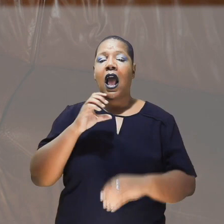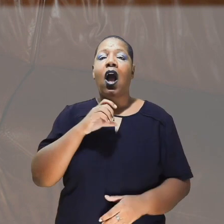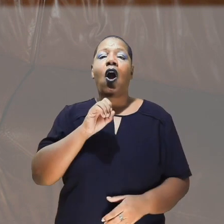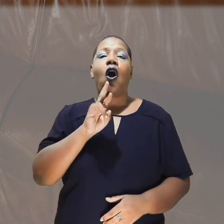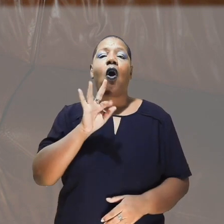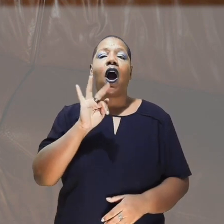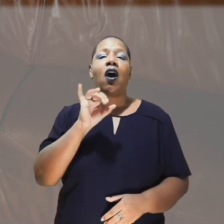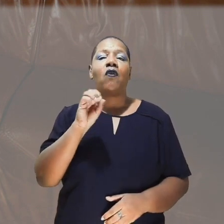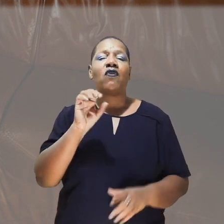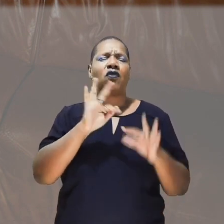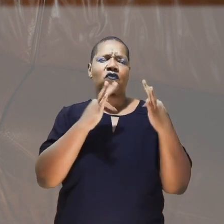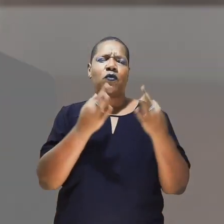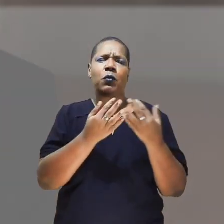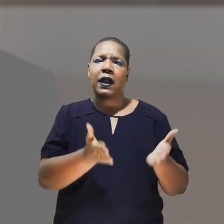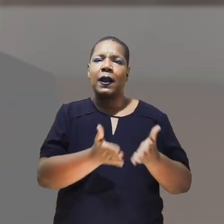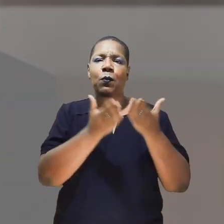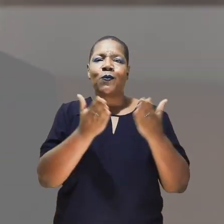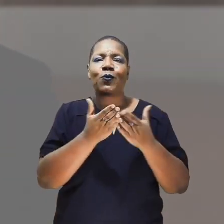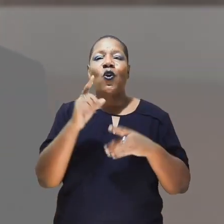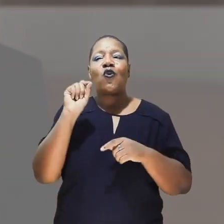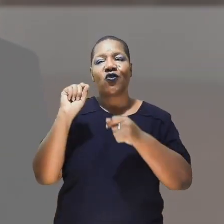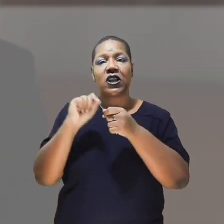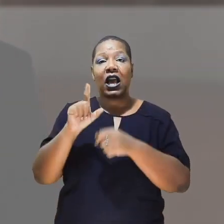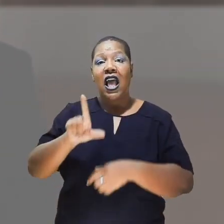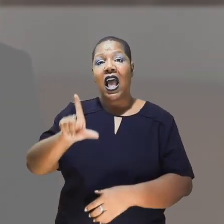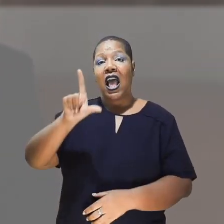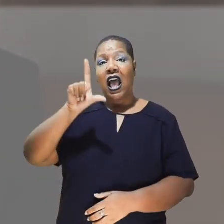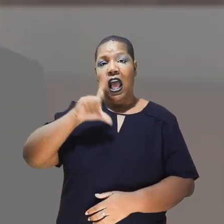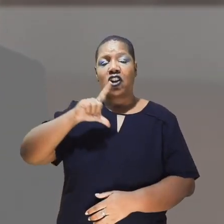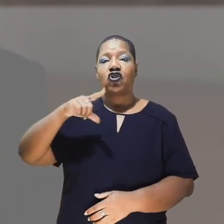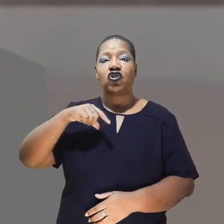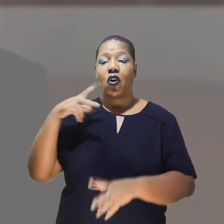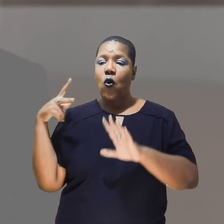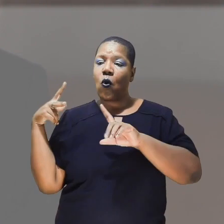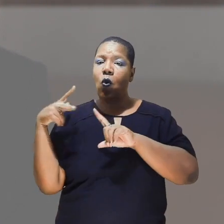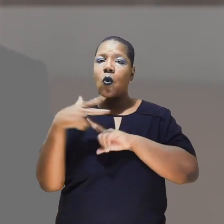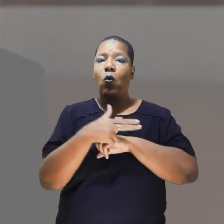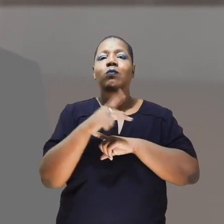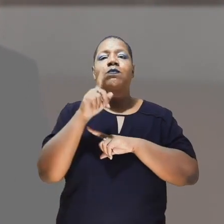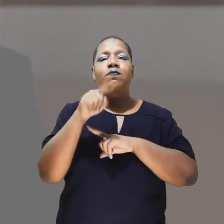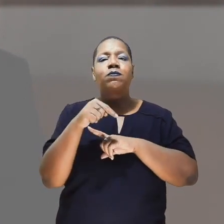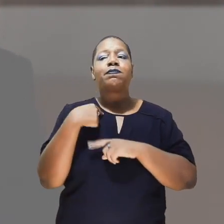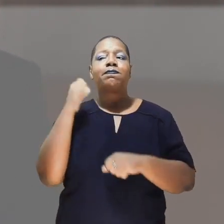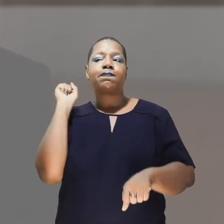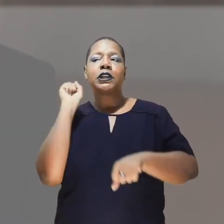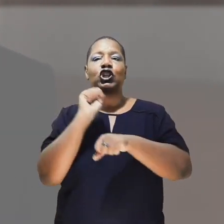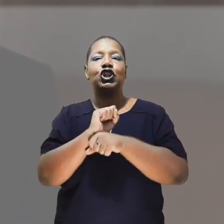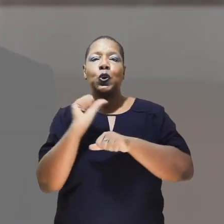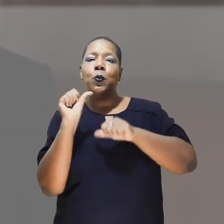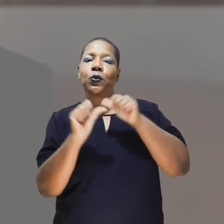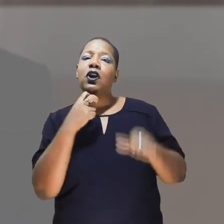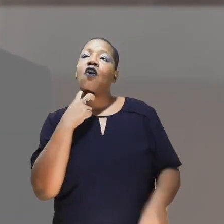órfãos ou de famílias muito pobres, eram submetidos antes da puberdade à castração, de modo a impedir a